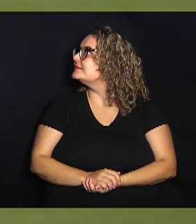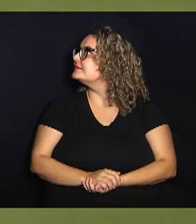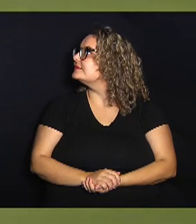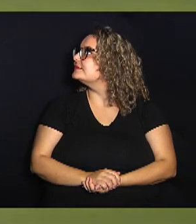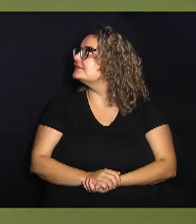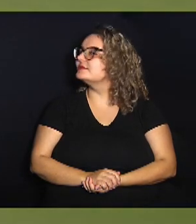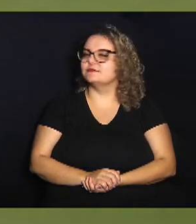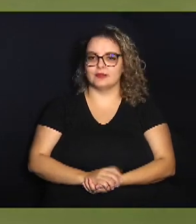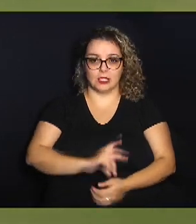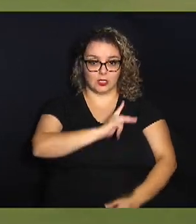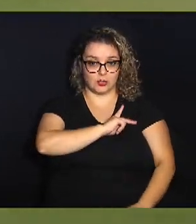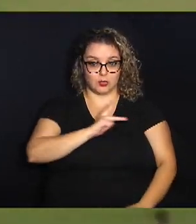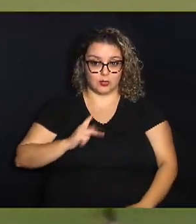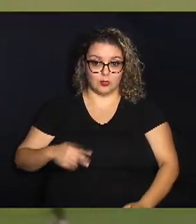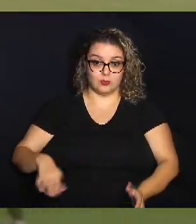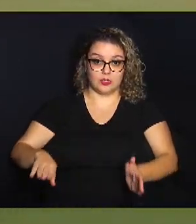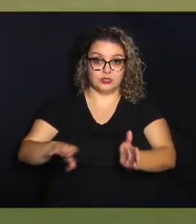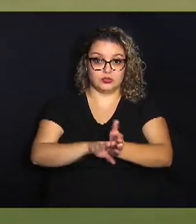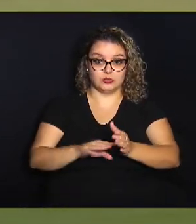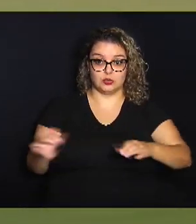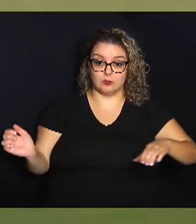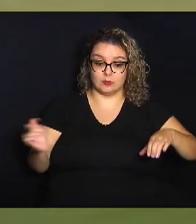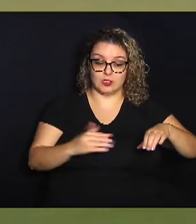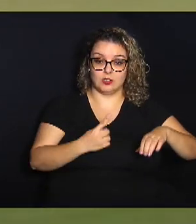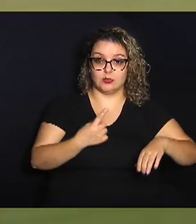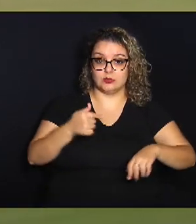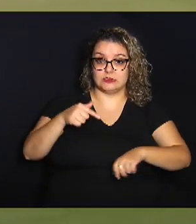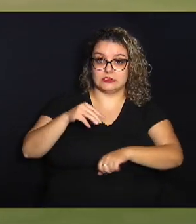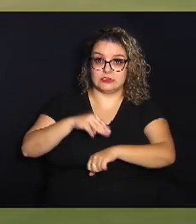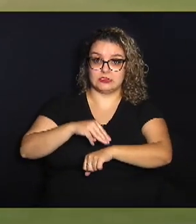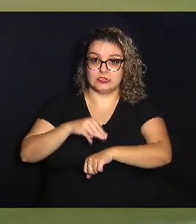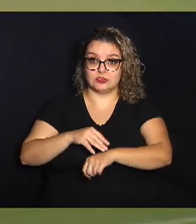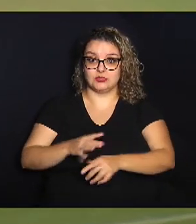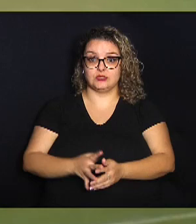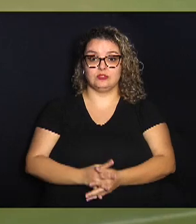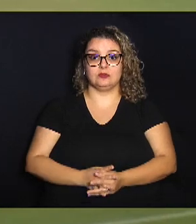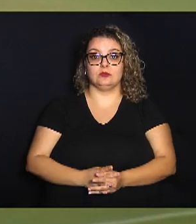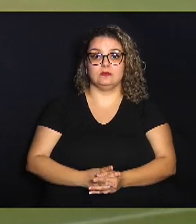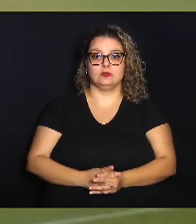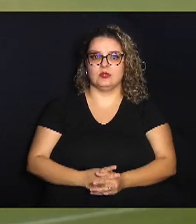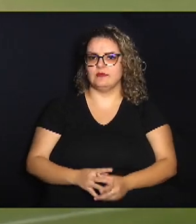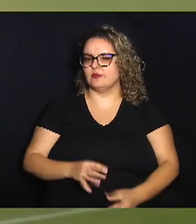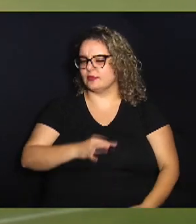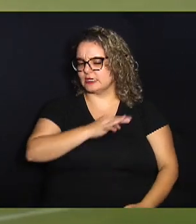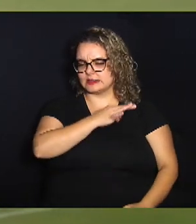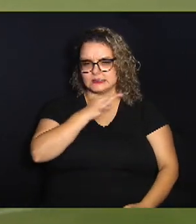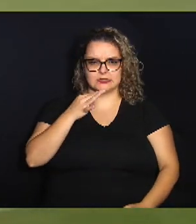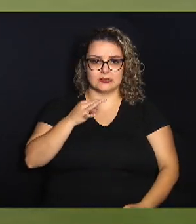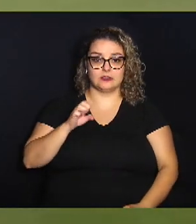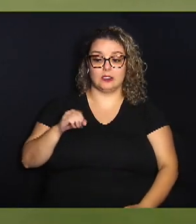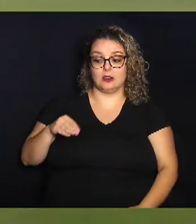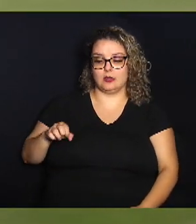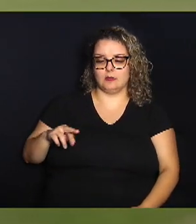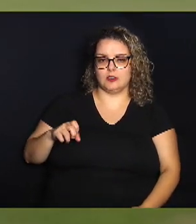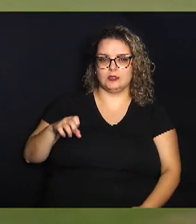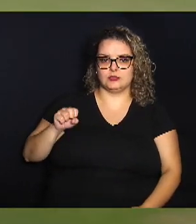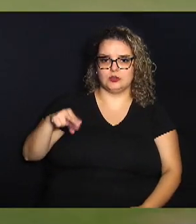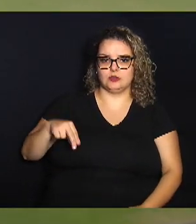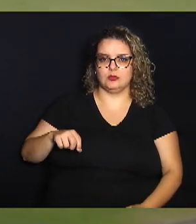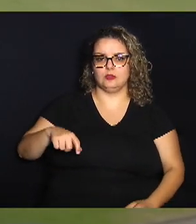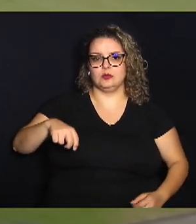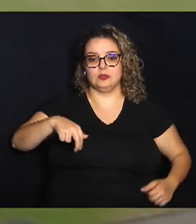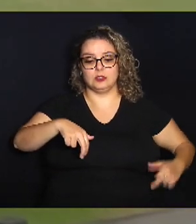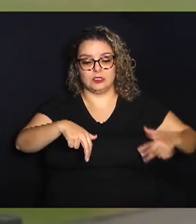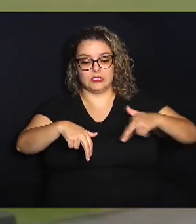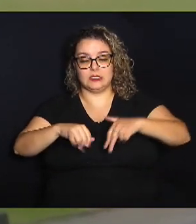A Ponte Preta chegou ao ataque aos 17 minutos e foi mortal. Emerson Santos lançou Iago Dias,